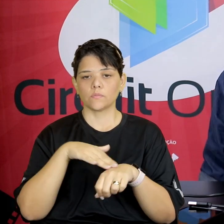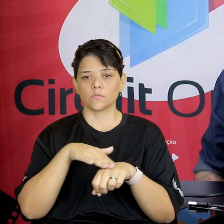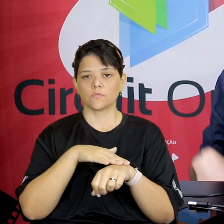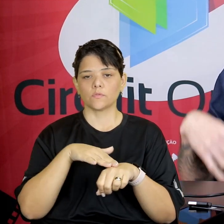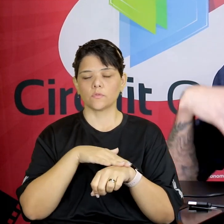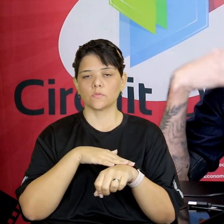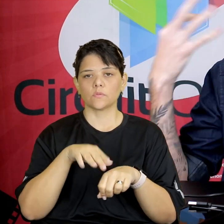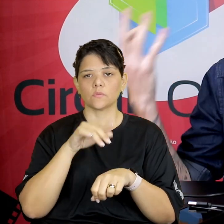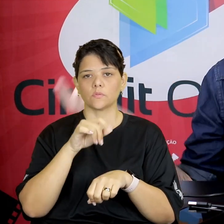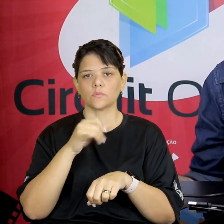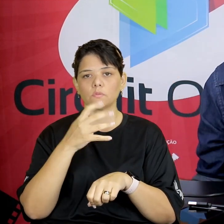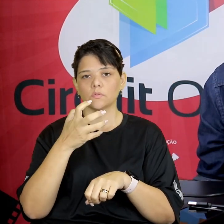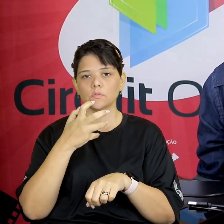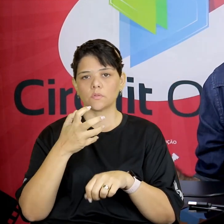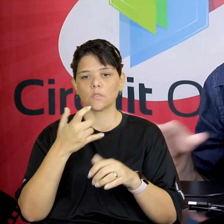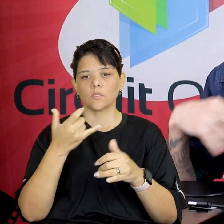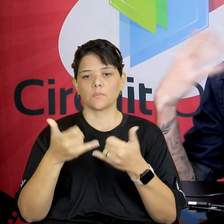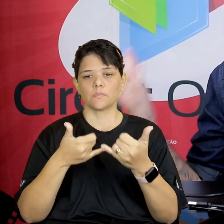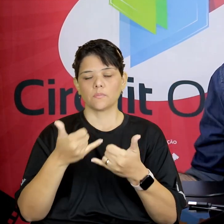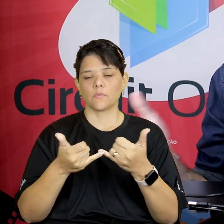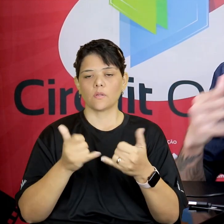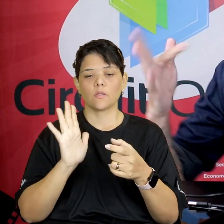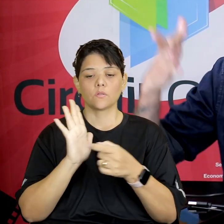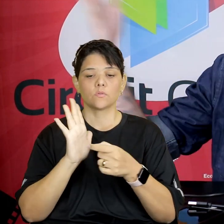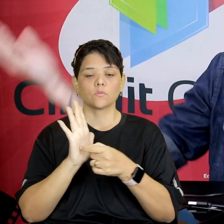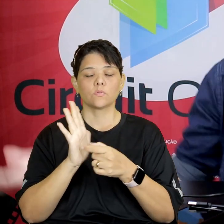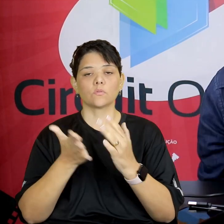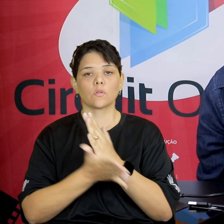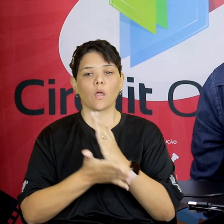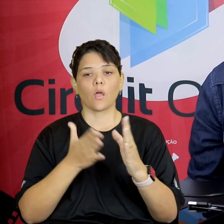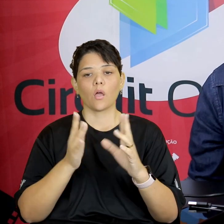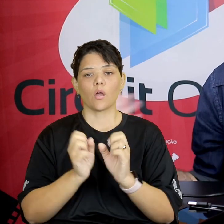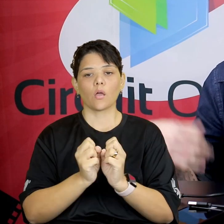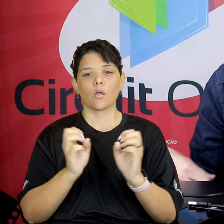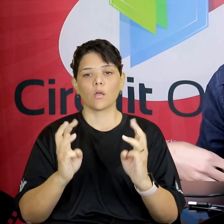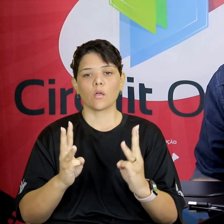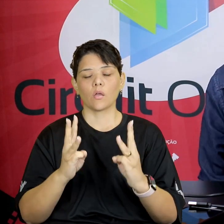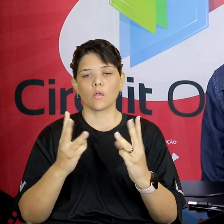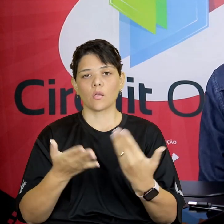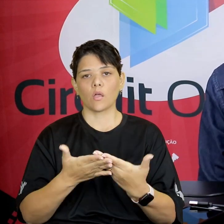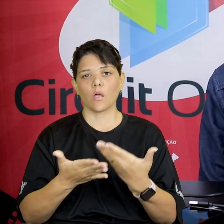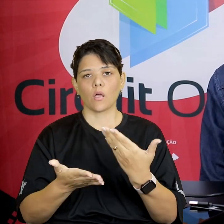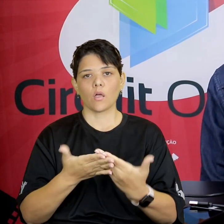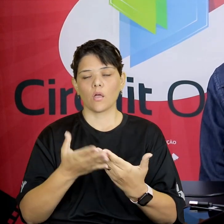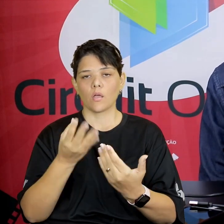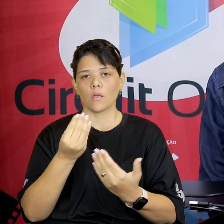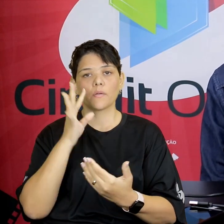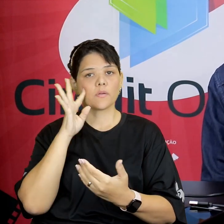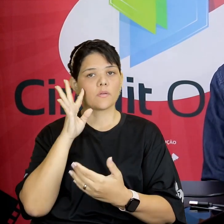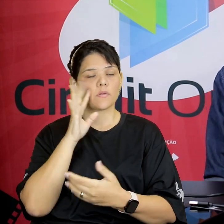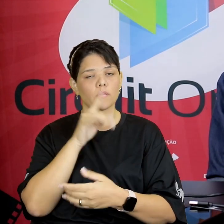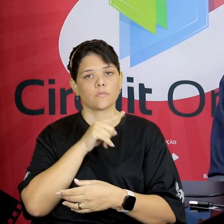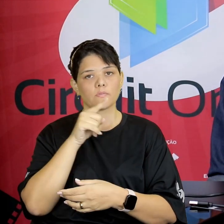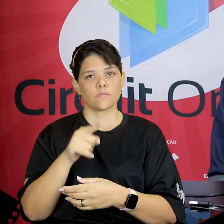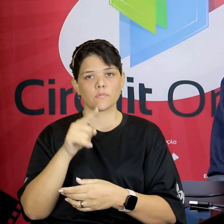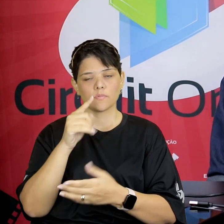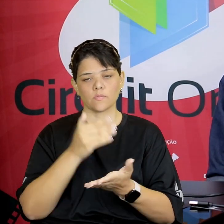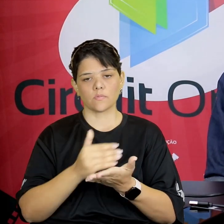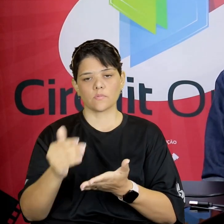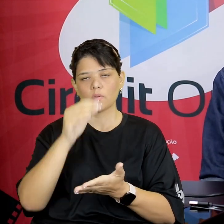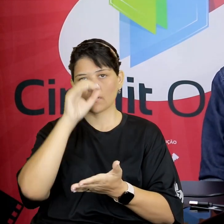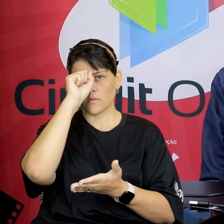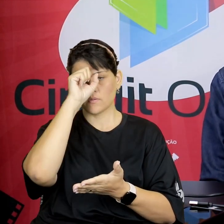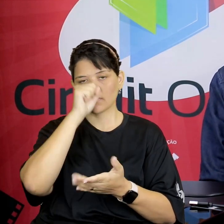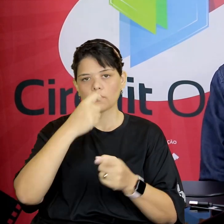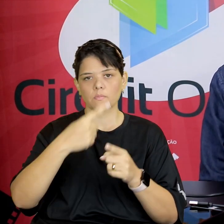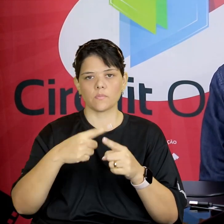Se quiserem brincar com algum software e ir mexendo conforme a gente for mexendo nas aulas, é super legal para vocês irem aprendendo, porque não é